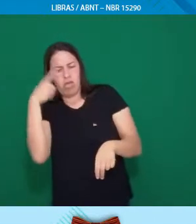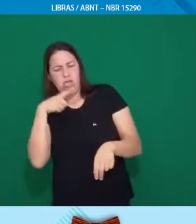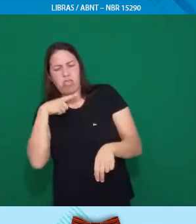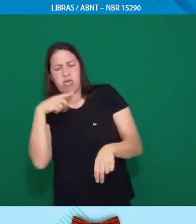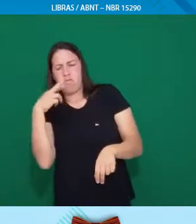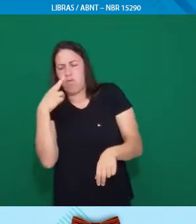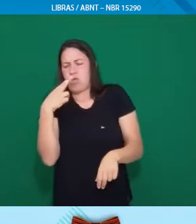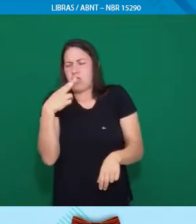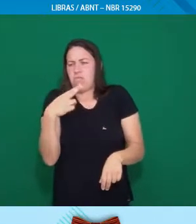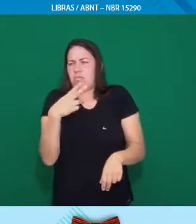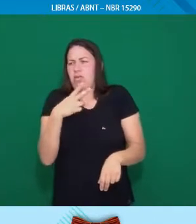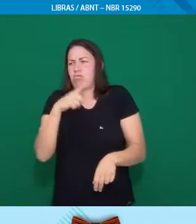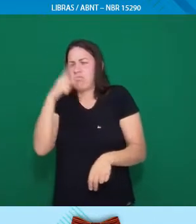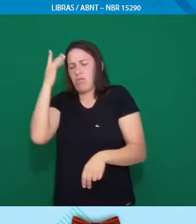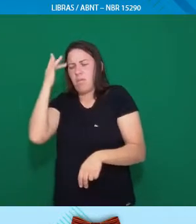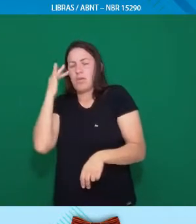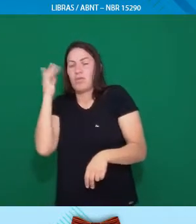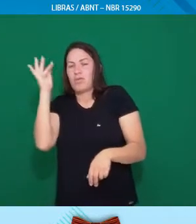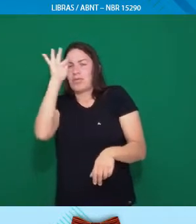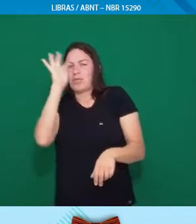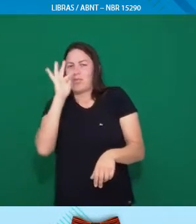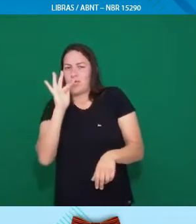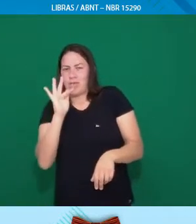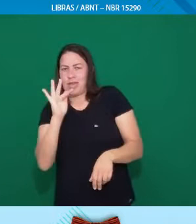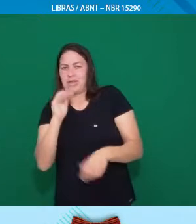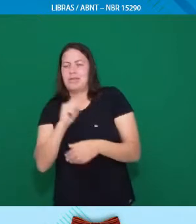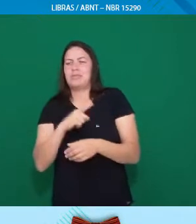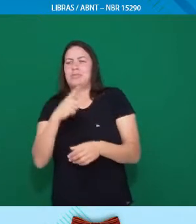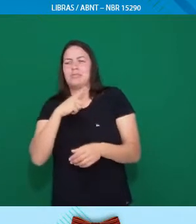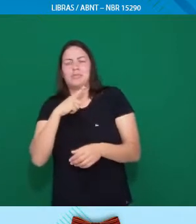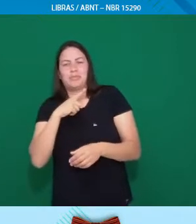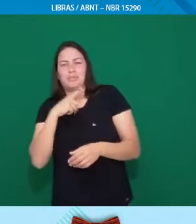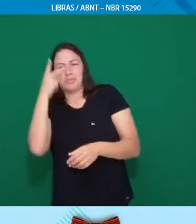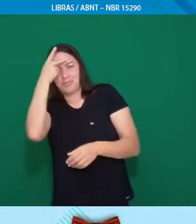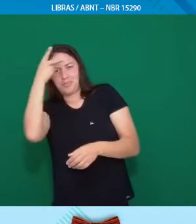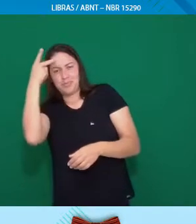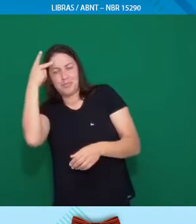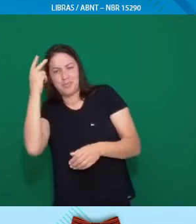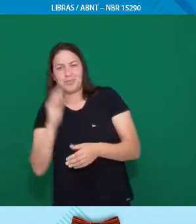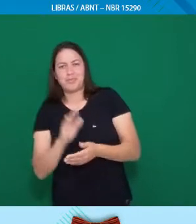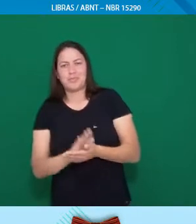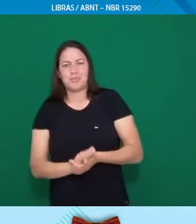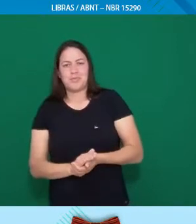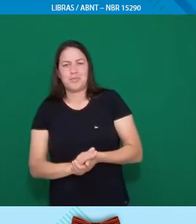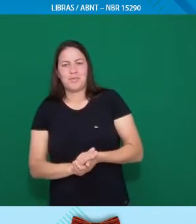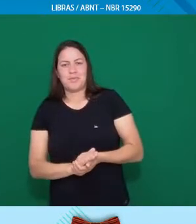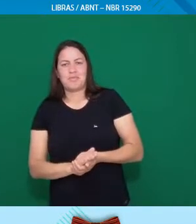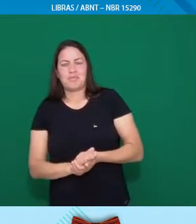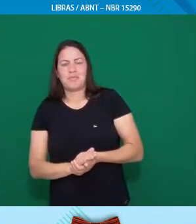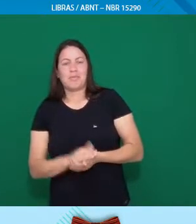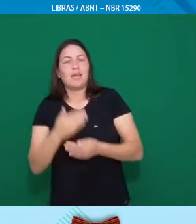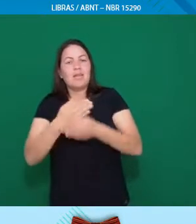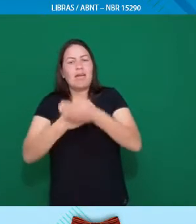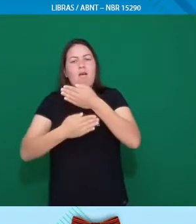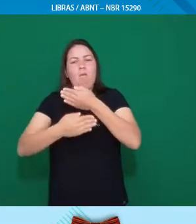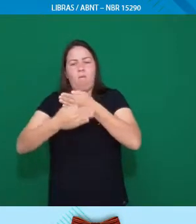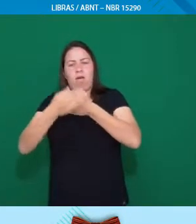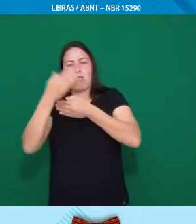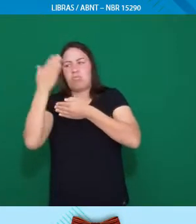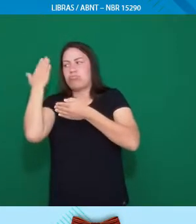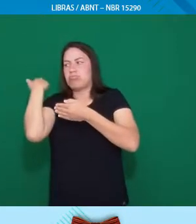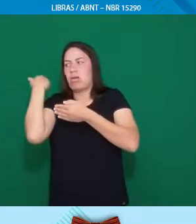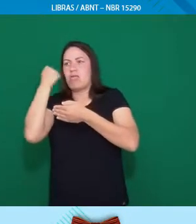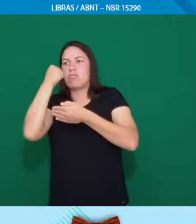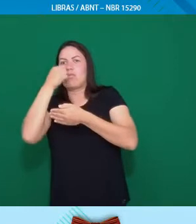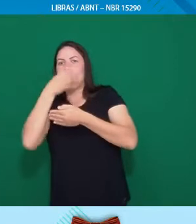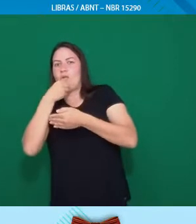qualquer coisa eu eu tenho certeza que uma pessoa tá muito feliz hoje Não é porque não é não é atrás de